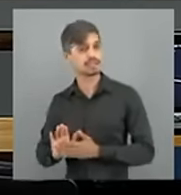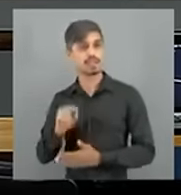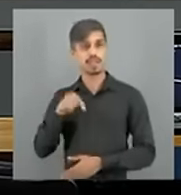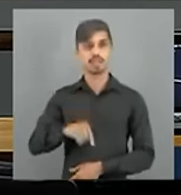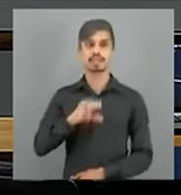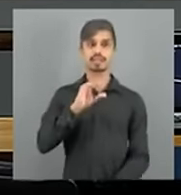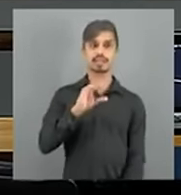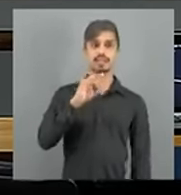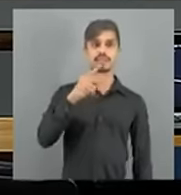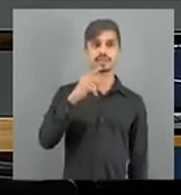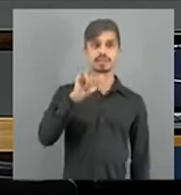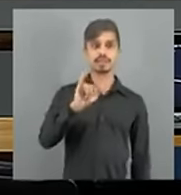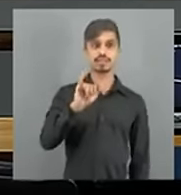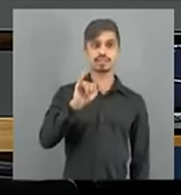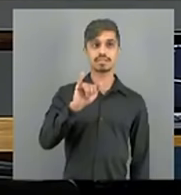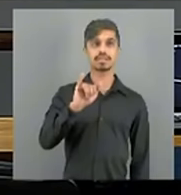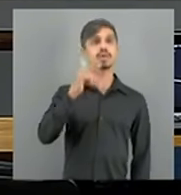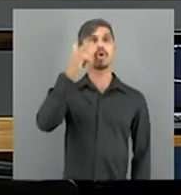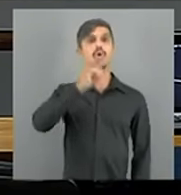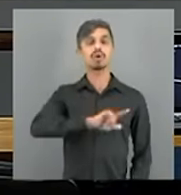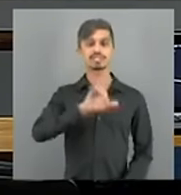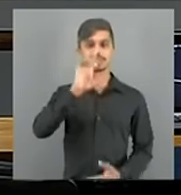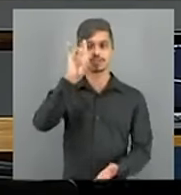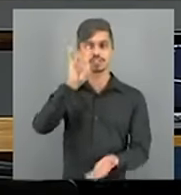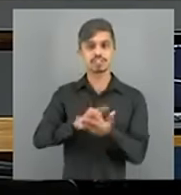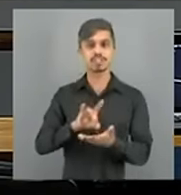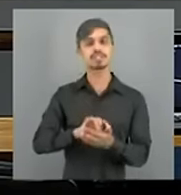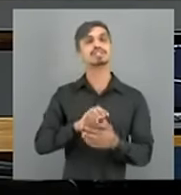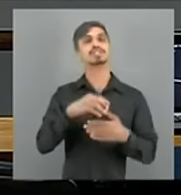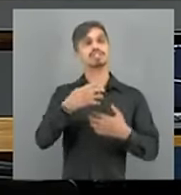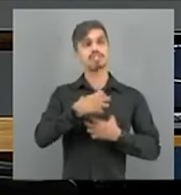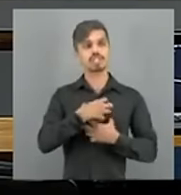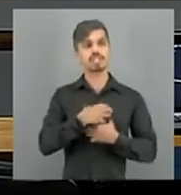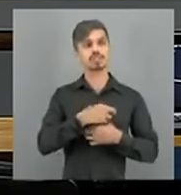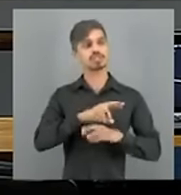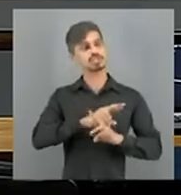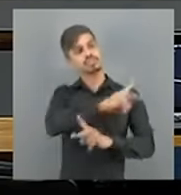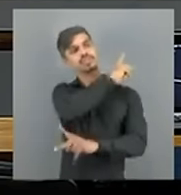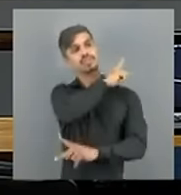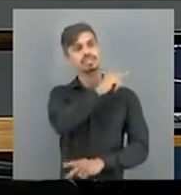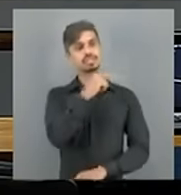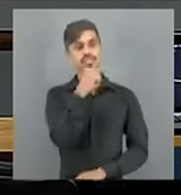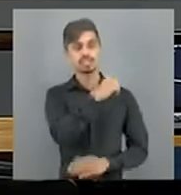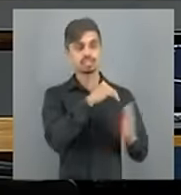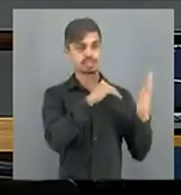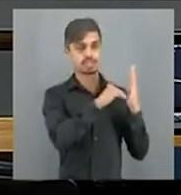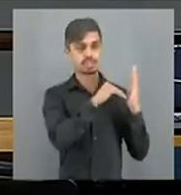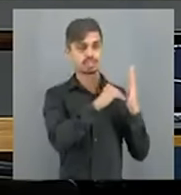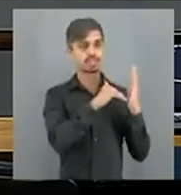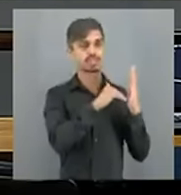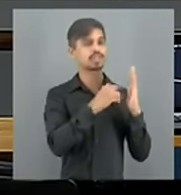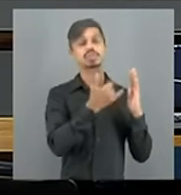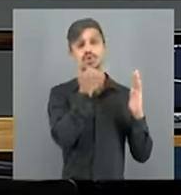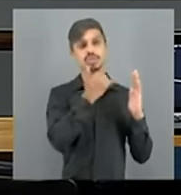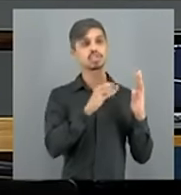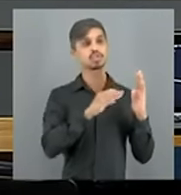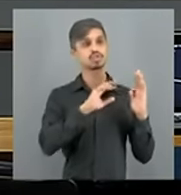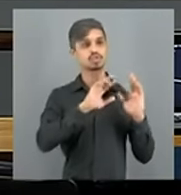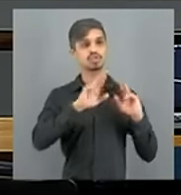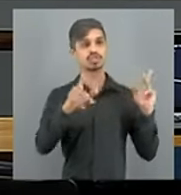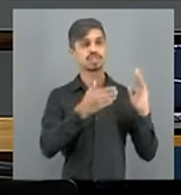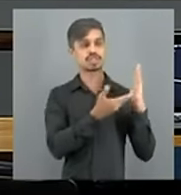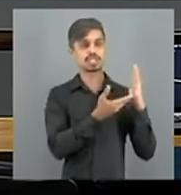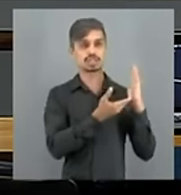CPI termine de forma consagrada, diferente da que foi na Câmara dos Deputados Federais.